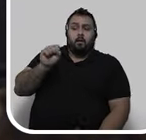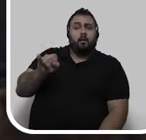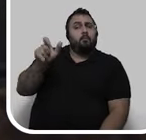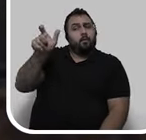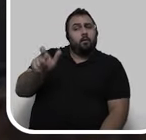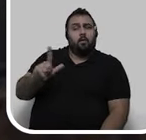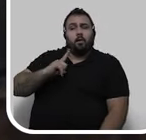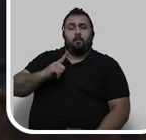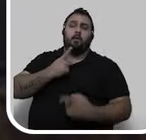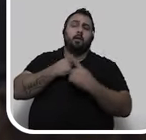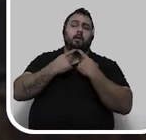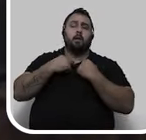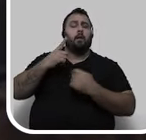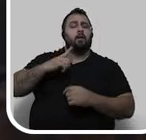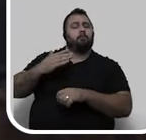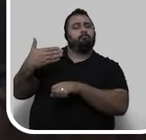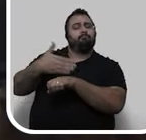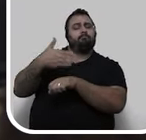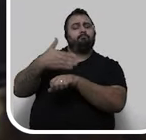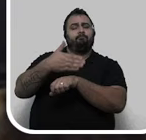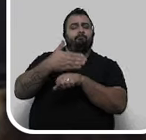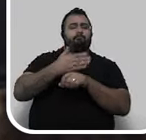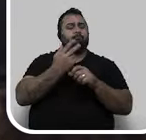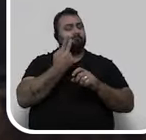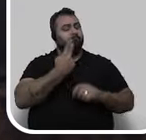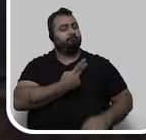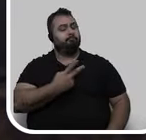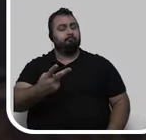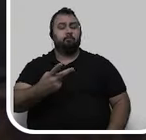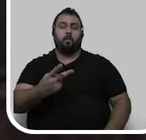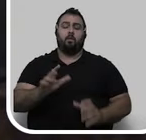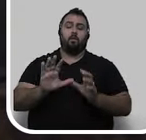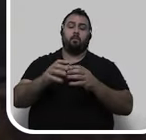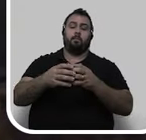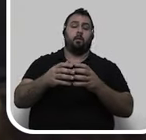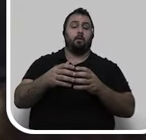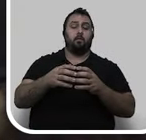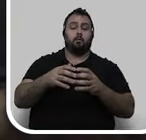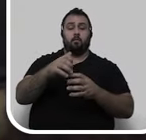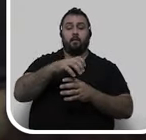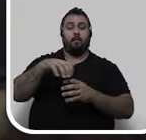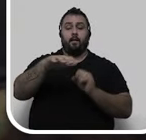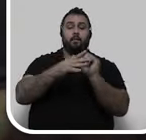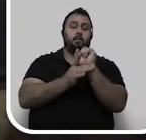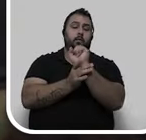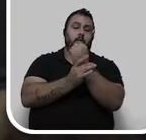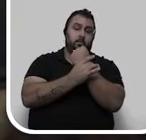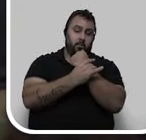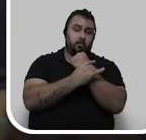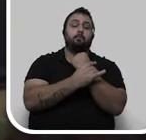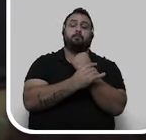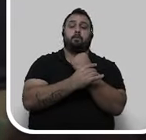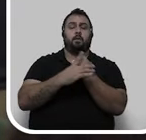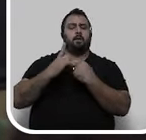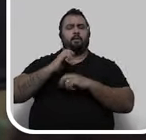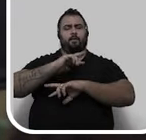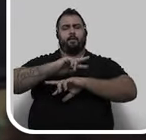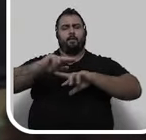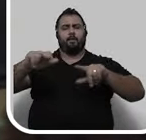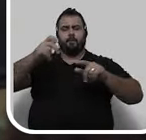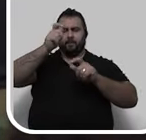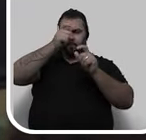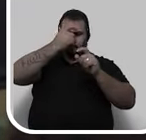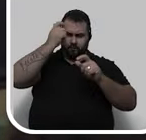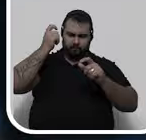tem muito acesso. Então, procure as comunidades, converse com as pessoas de segurança, tem muita gente disponível, você vai no LinkedIn, você